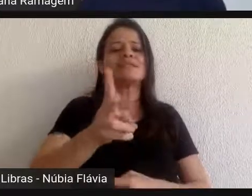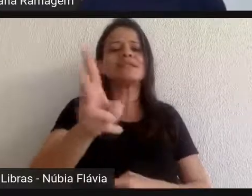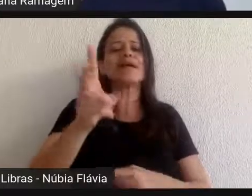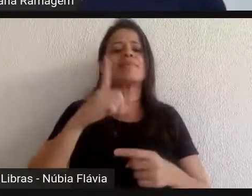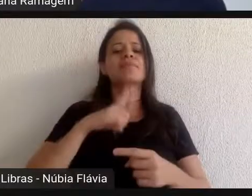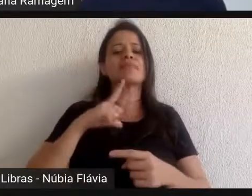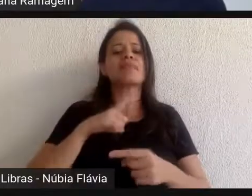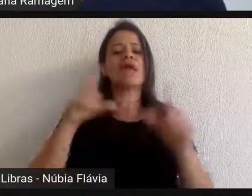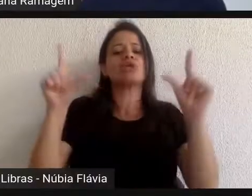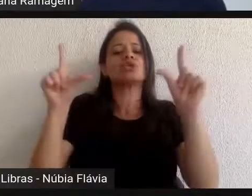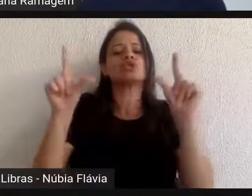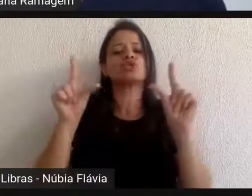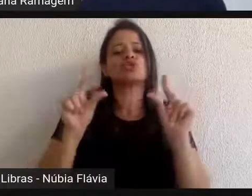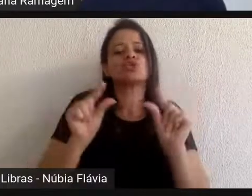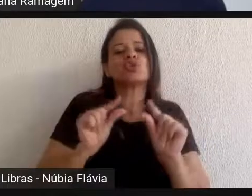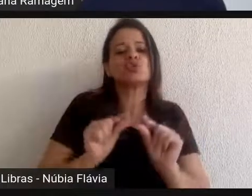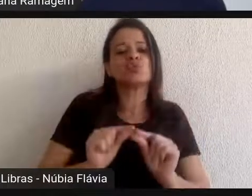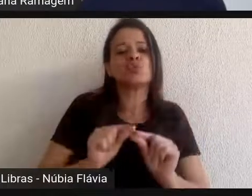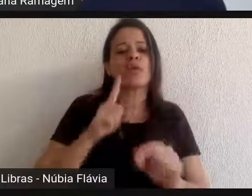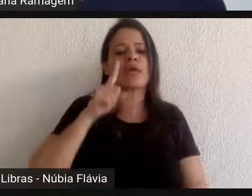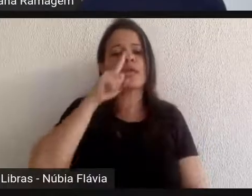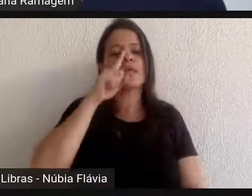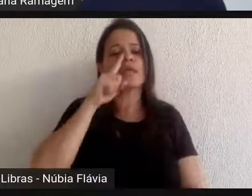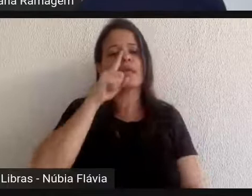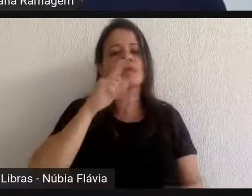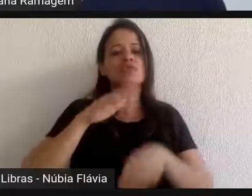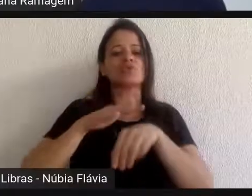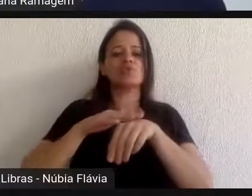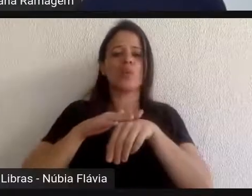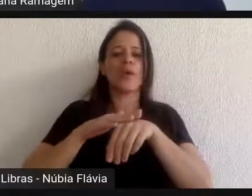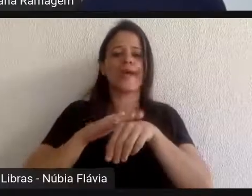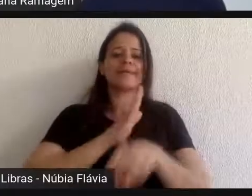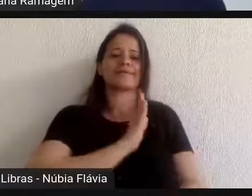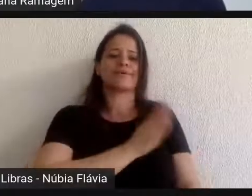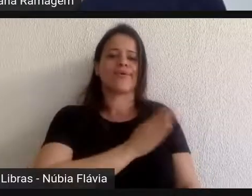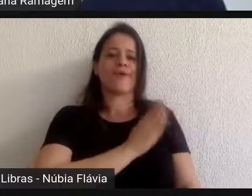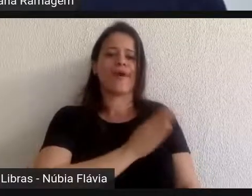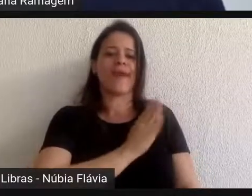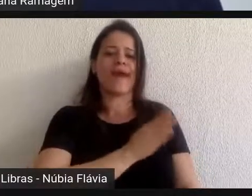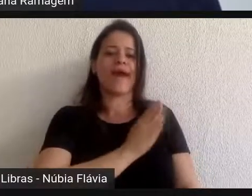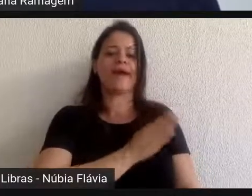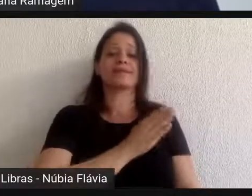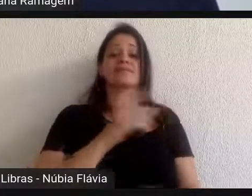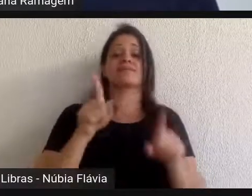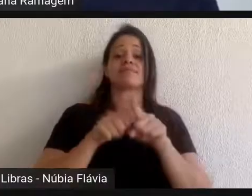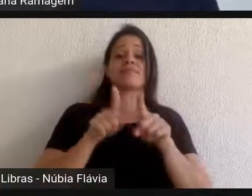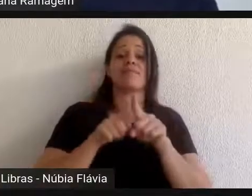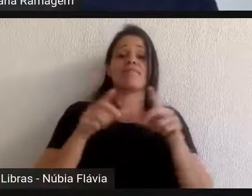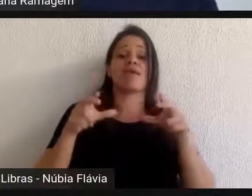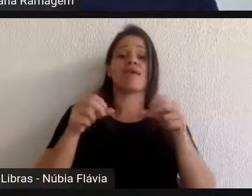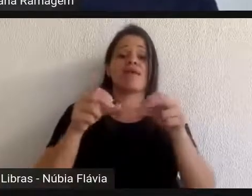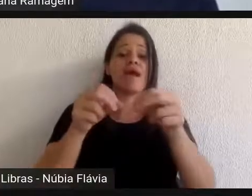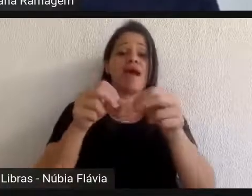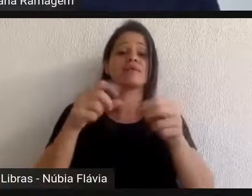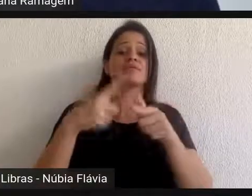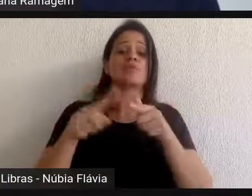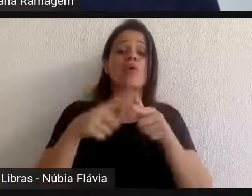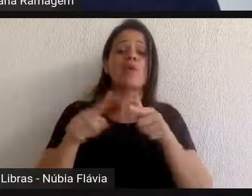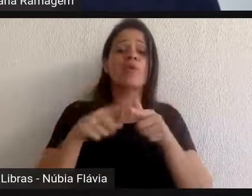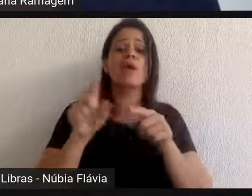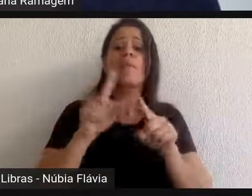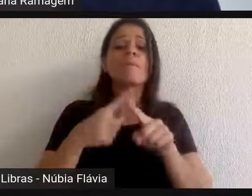diminuem o risco de doença cardiovascular, de câncer? São justamente